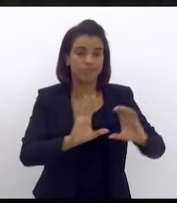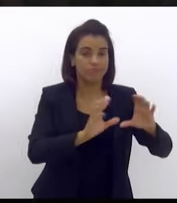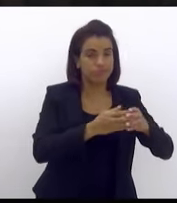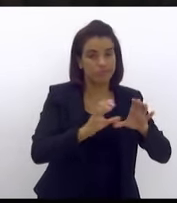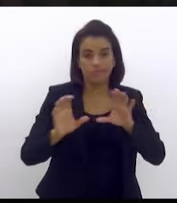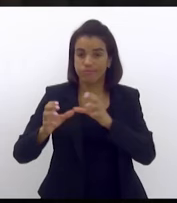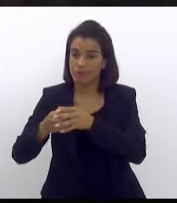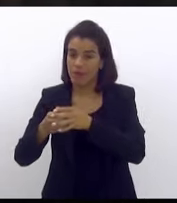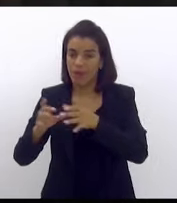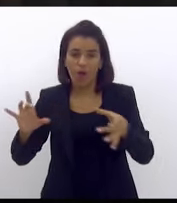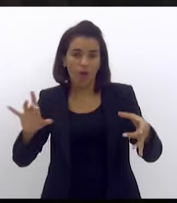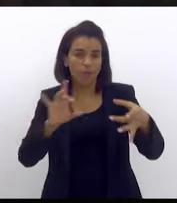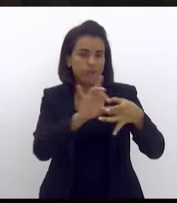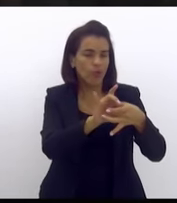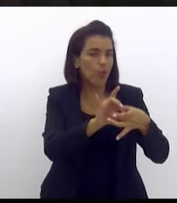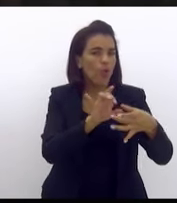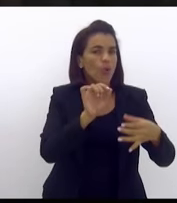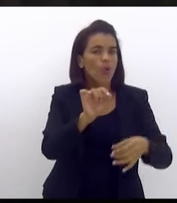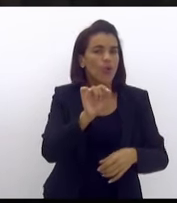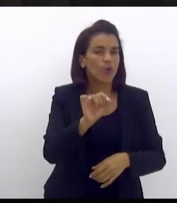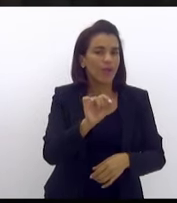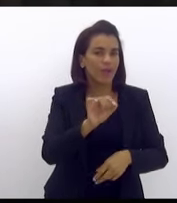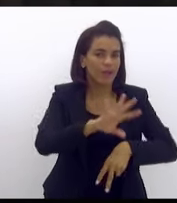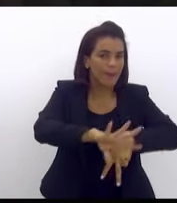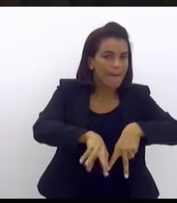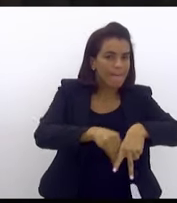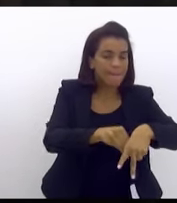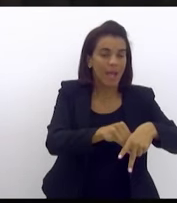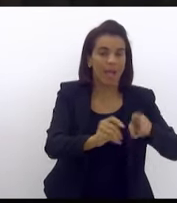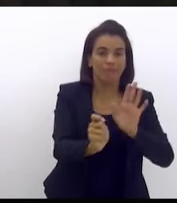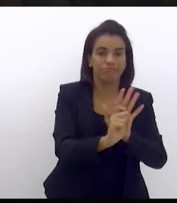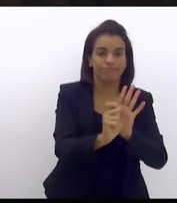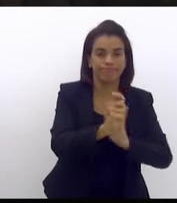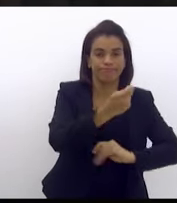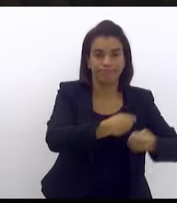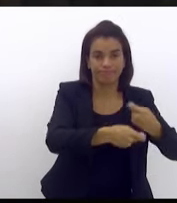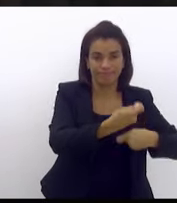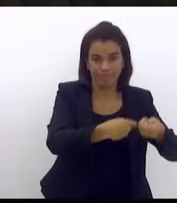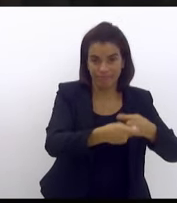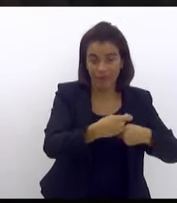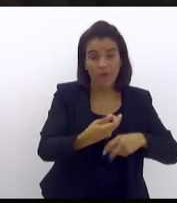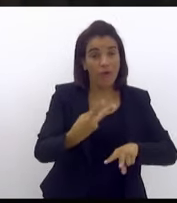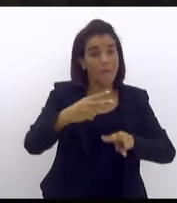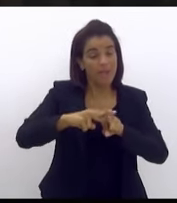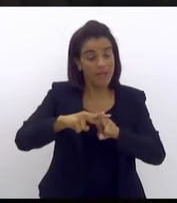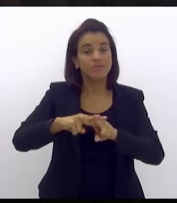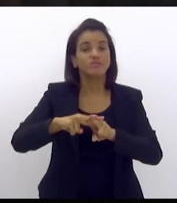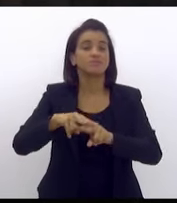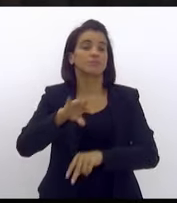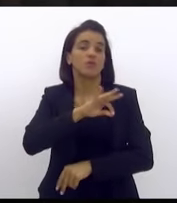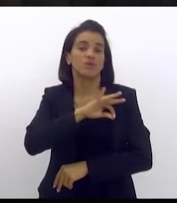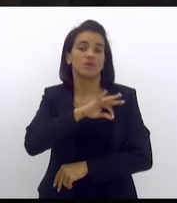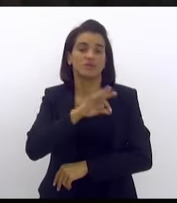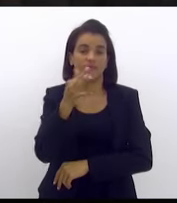ligados à bandidagem foram presos por operações da Polícia Federal